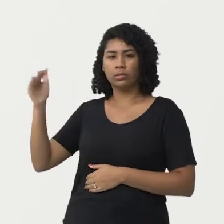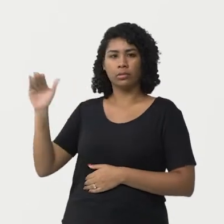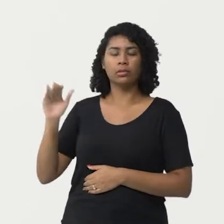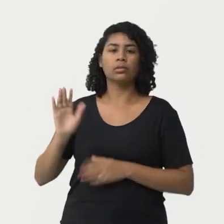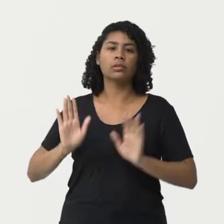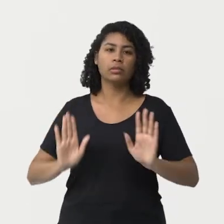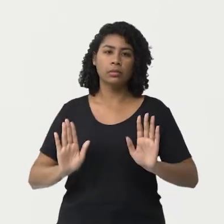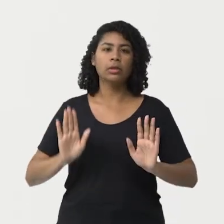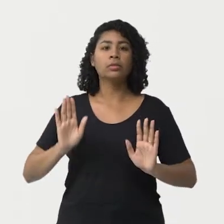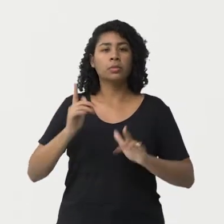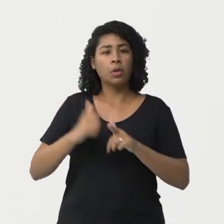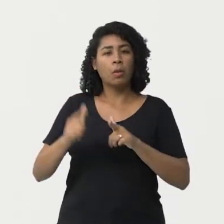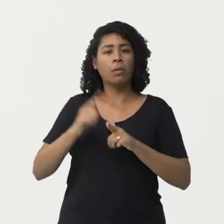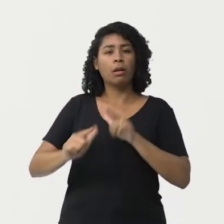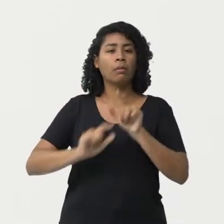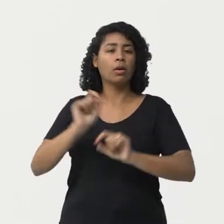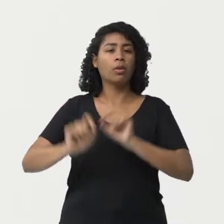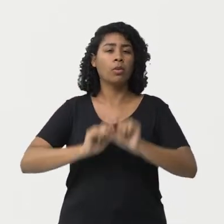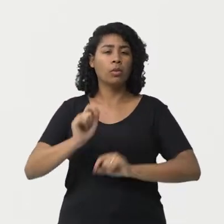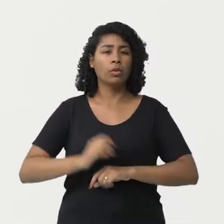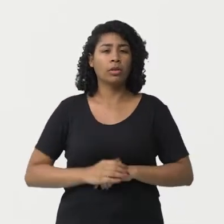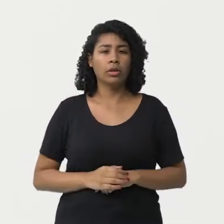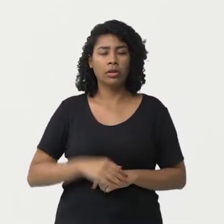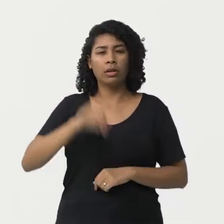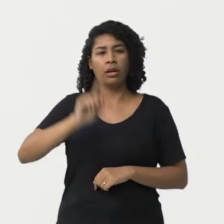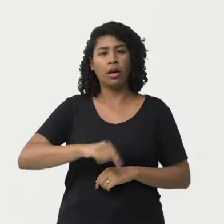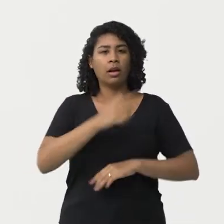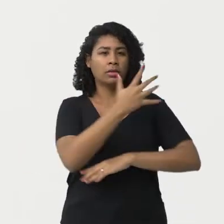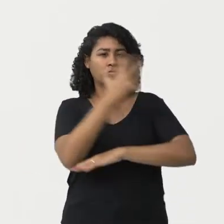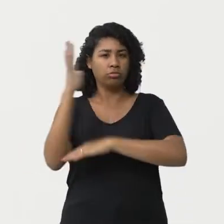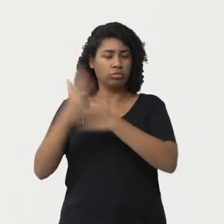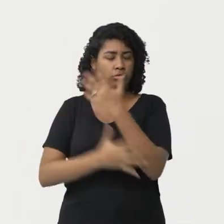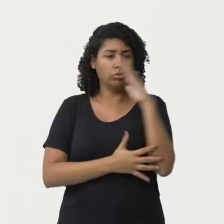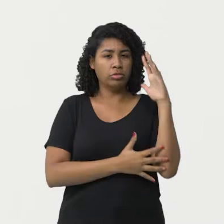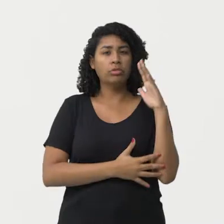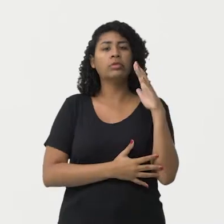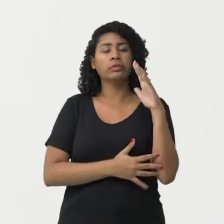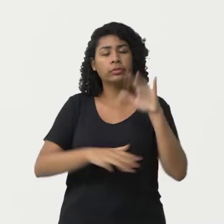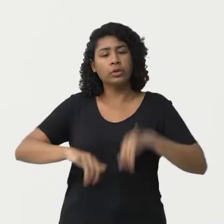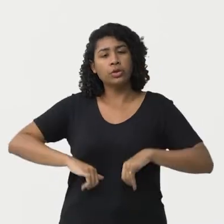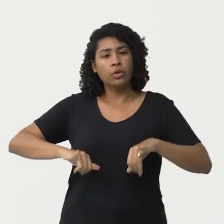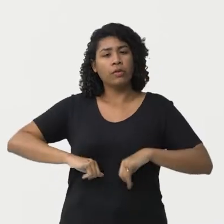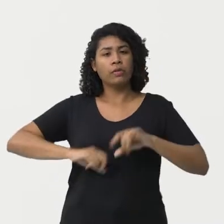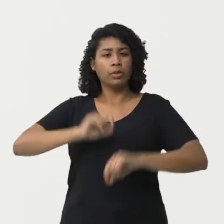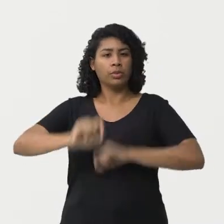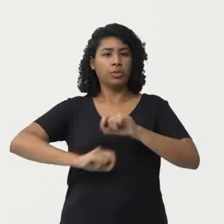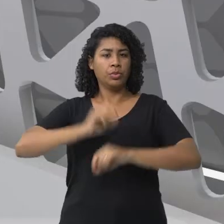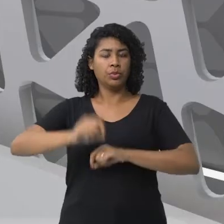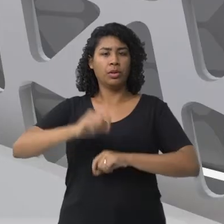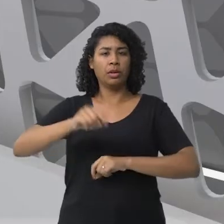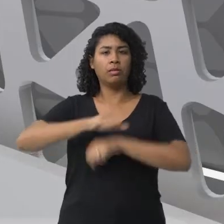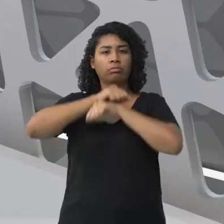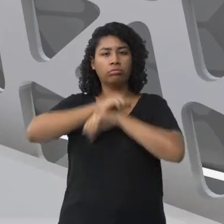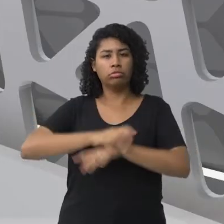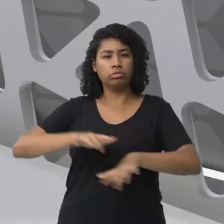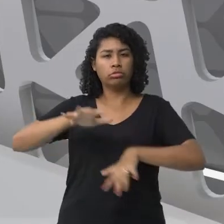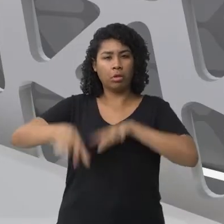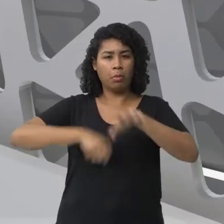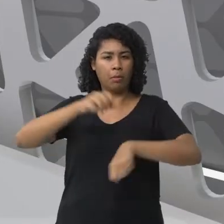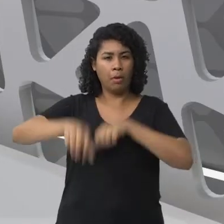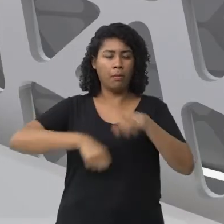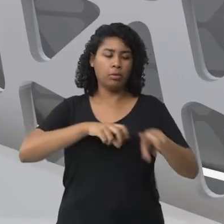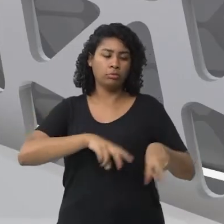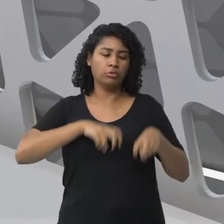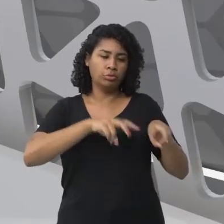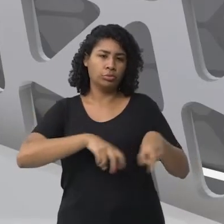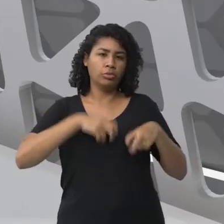O problema, que eu já falei para vocês, que essa vegetação vem enfrentando é o aumento, né, a expansão da agropecuária, que